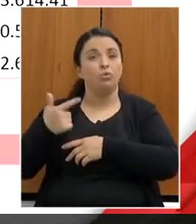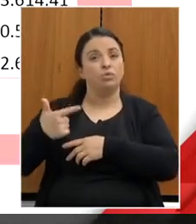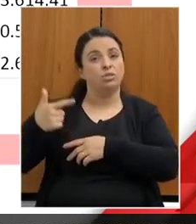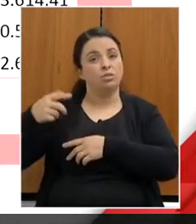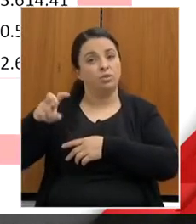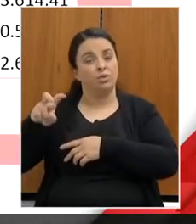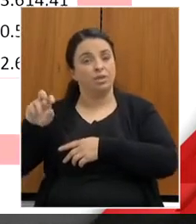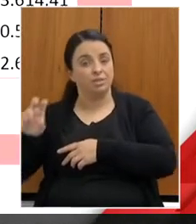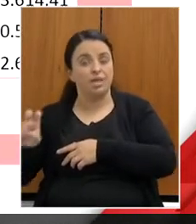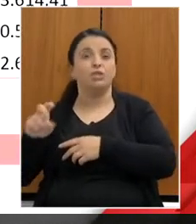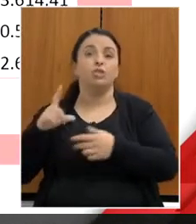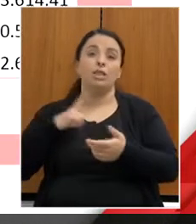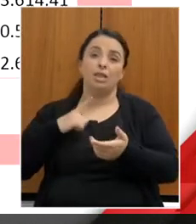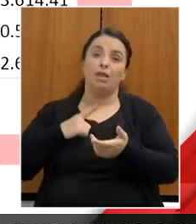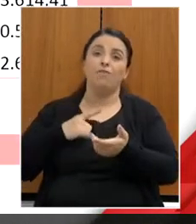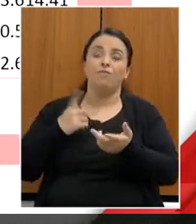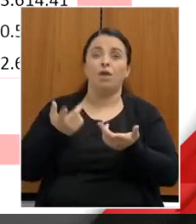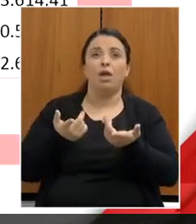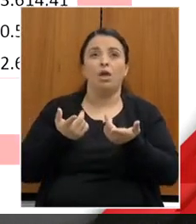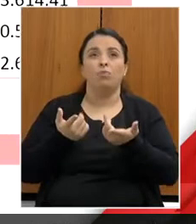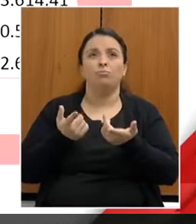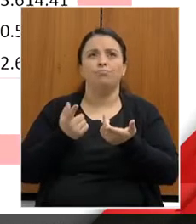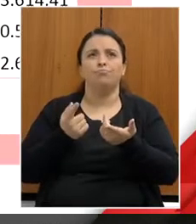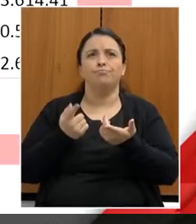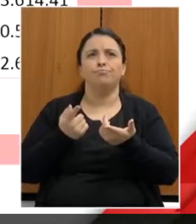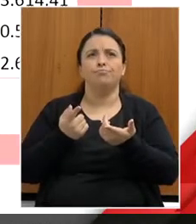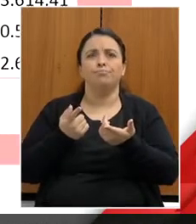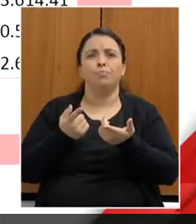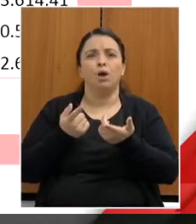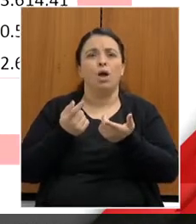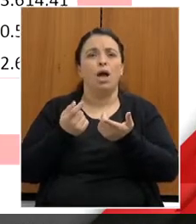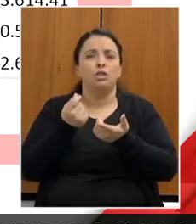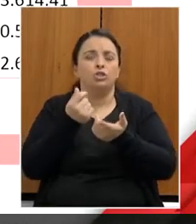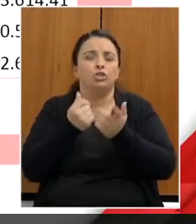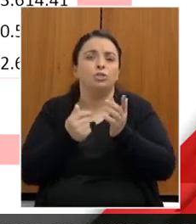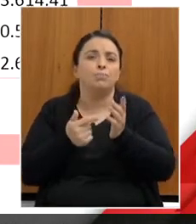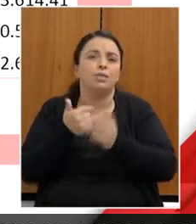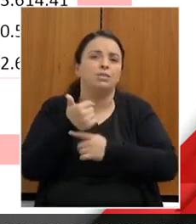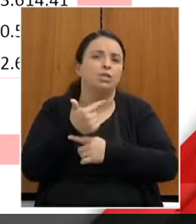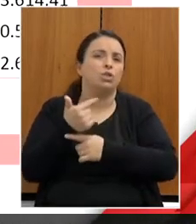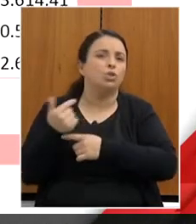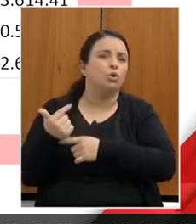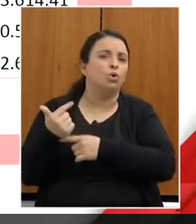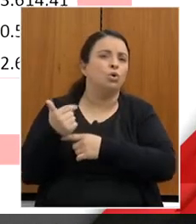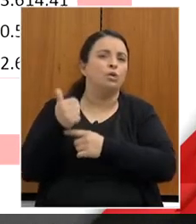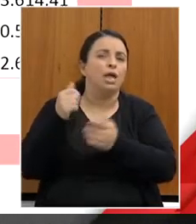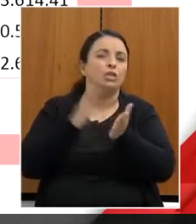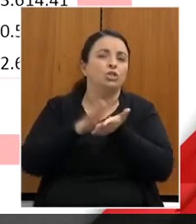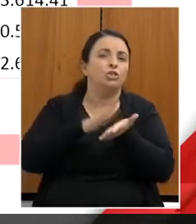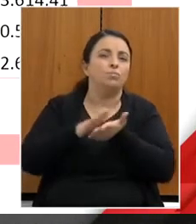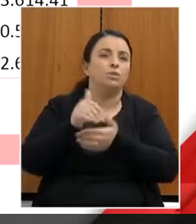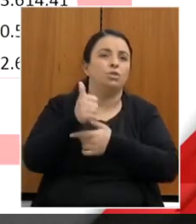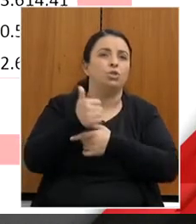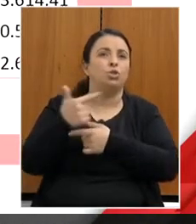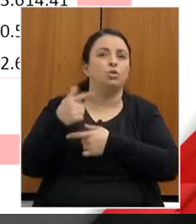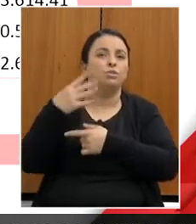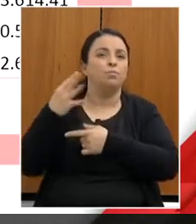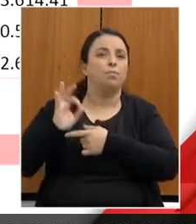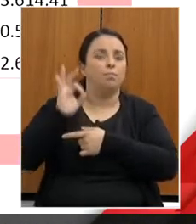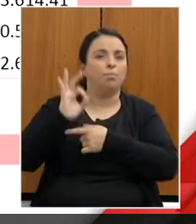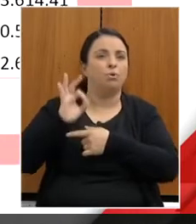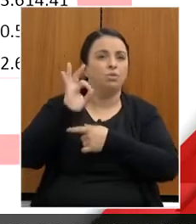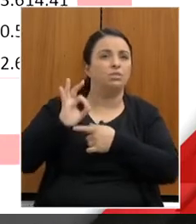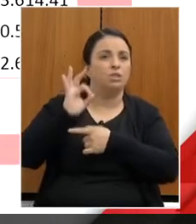Previsão de despesa mínima a ser aplicada é o 12%. R$.504.658.30